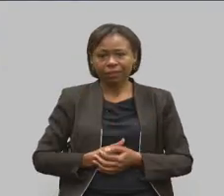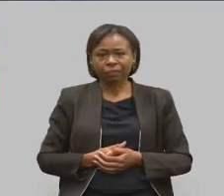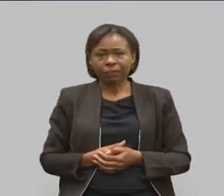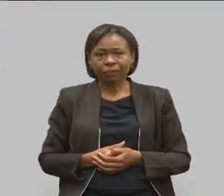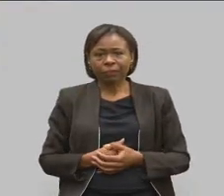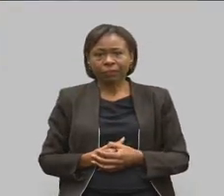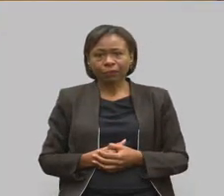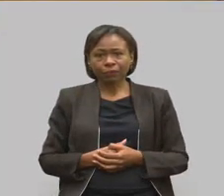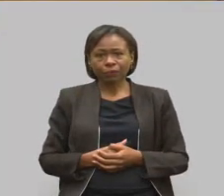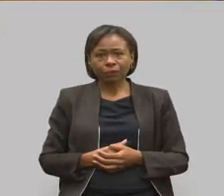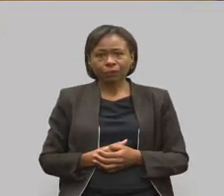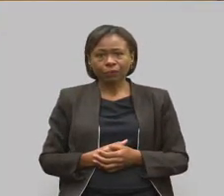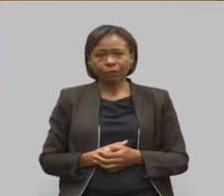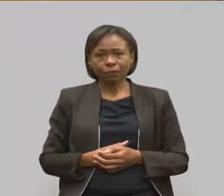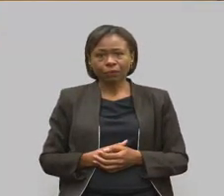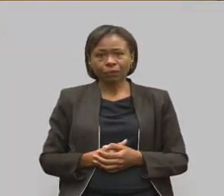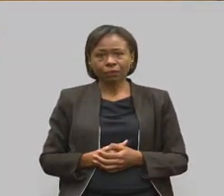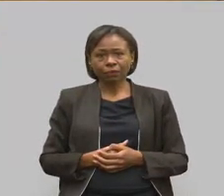obrigado